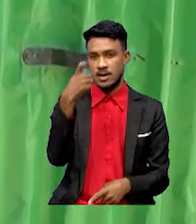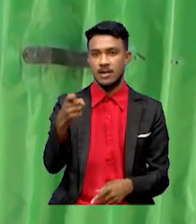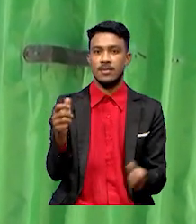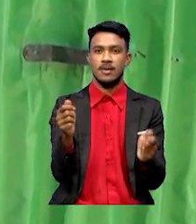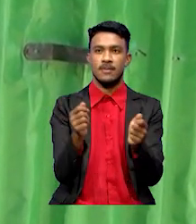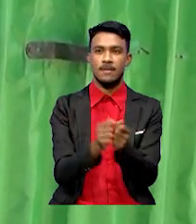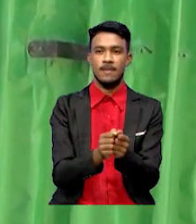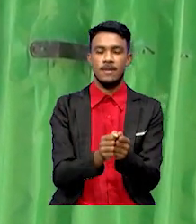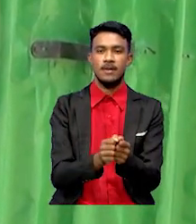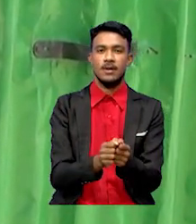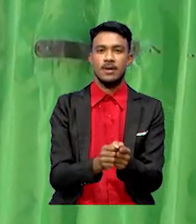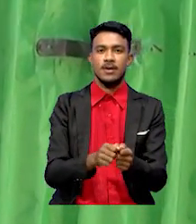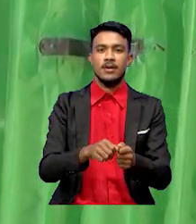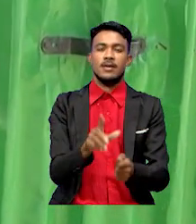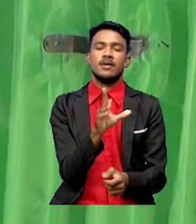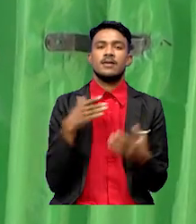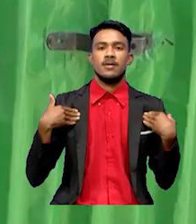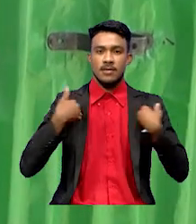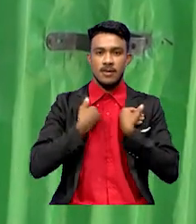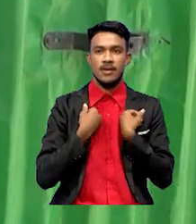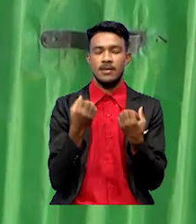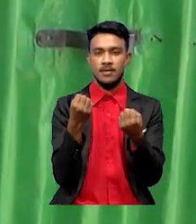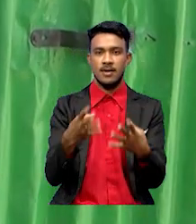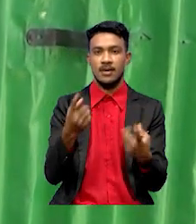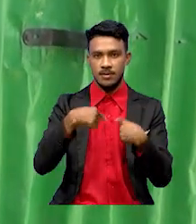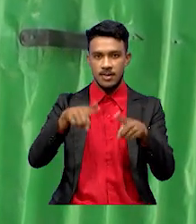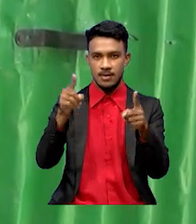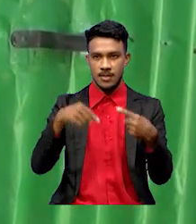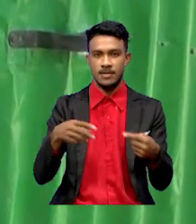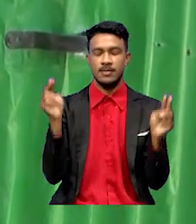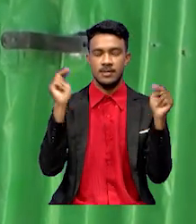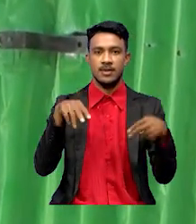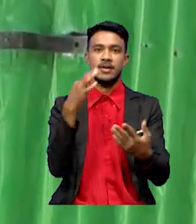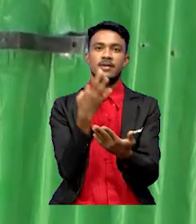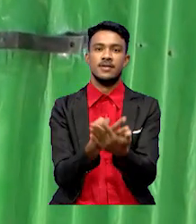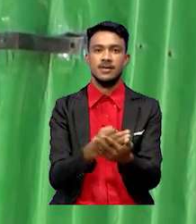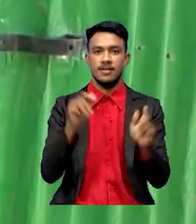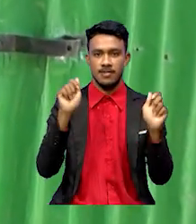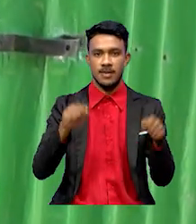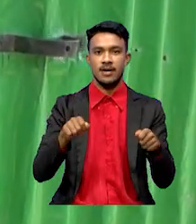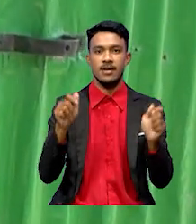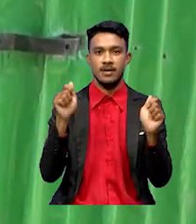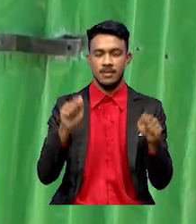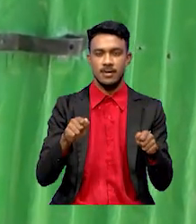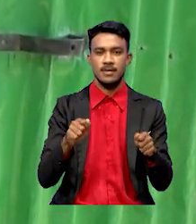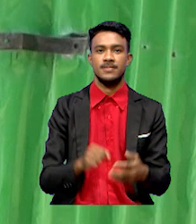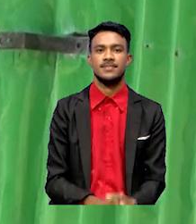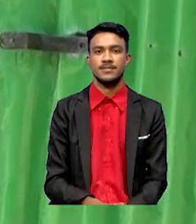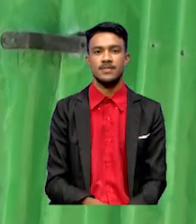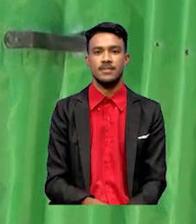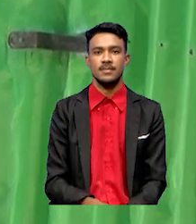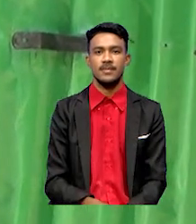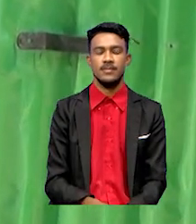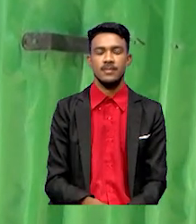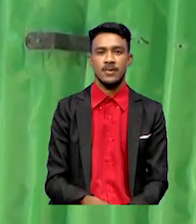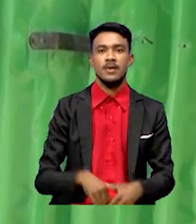na mamba. Kolen de mai su mira ba mai mus presidia o santa. Se bela karek am tau.